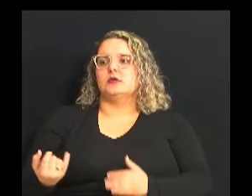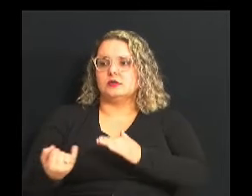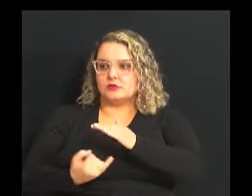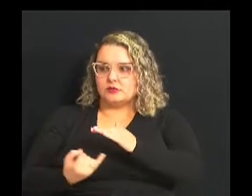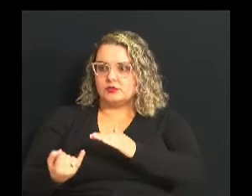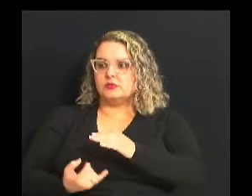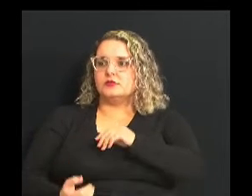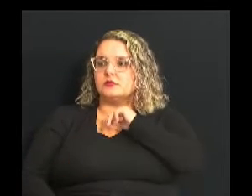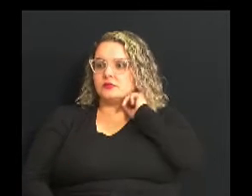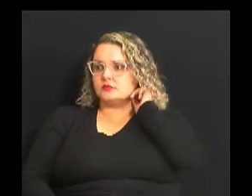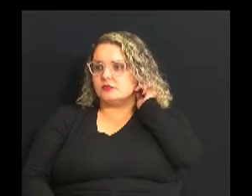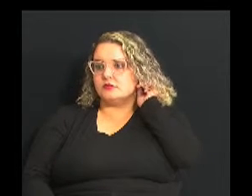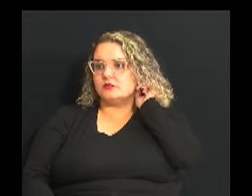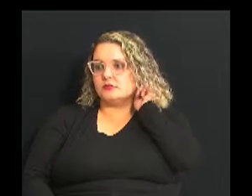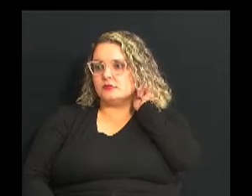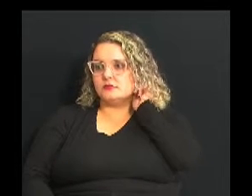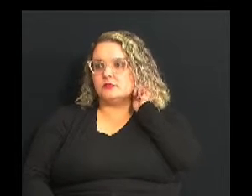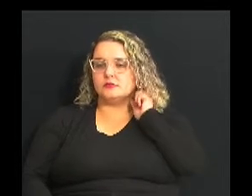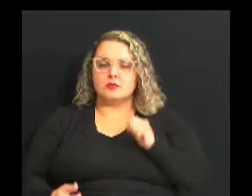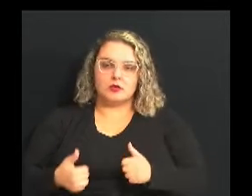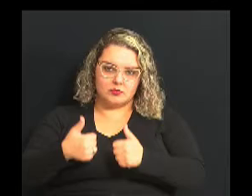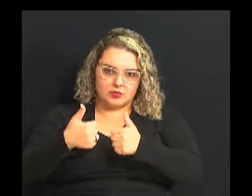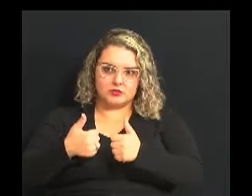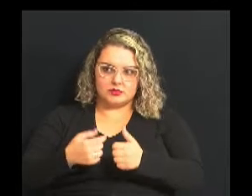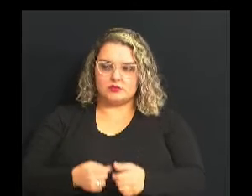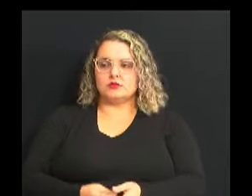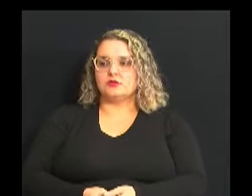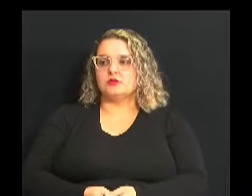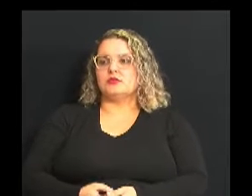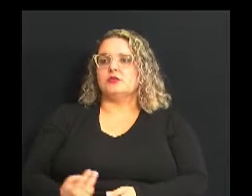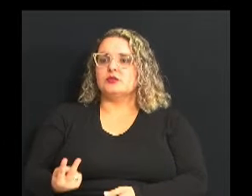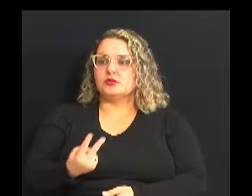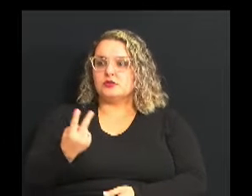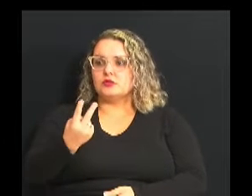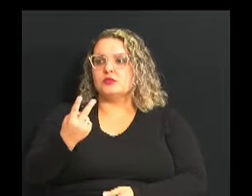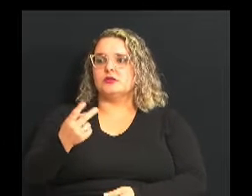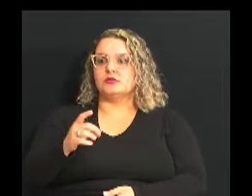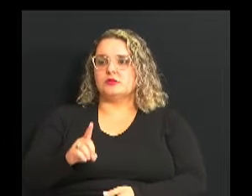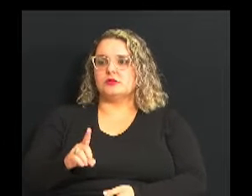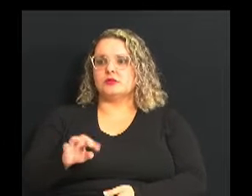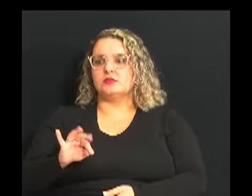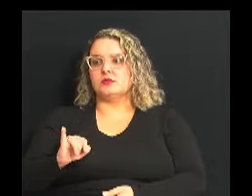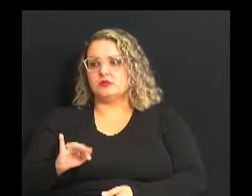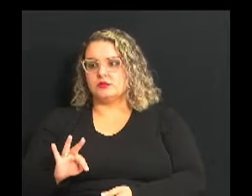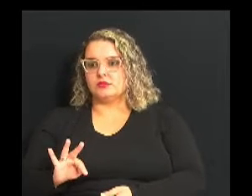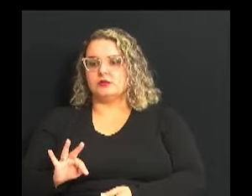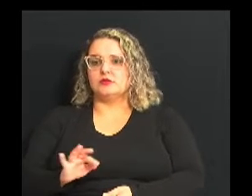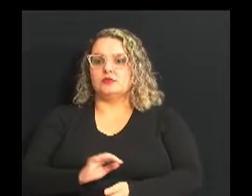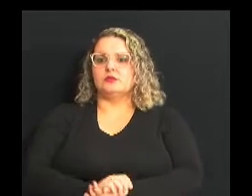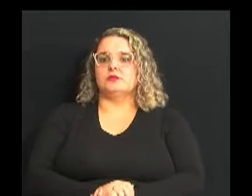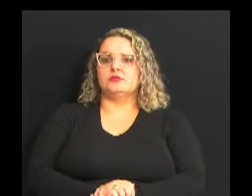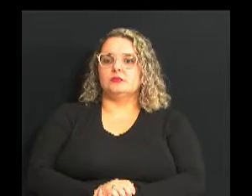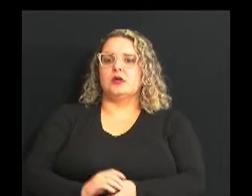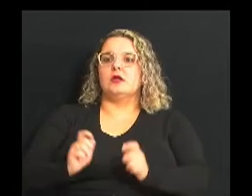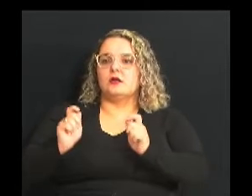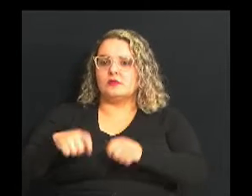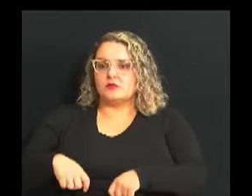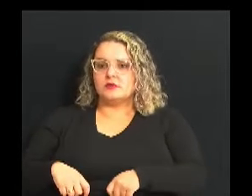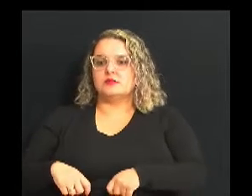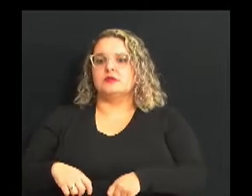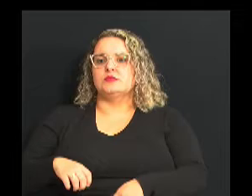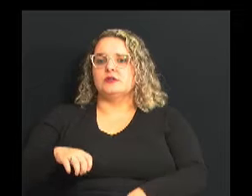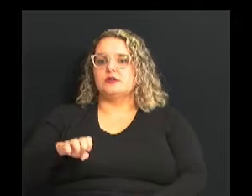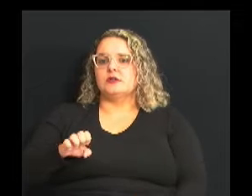forma positiva, né? E os valores da DETIT, né? Eficiência, eficácia e efetividade. Como